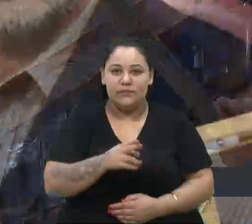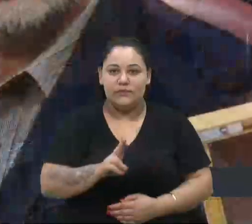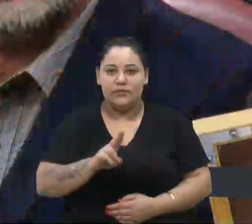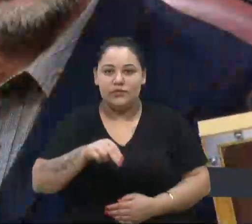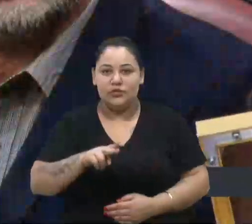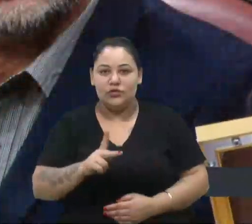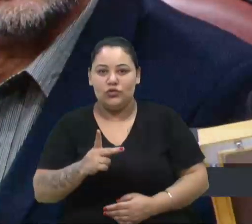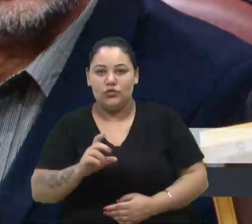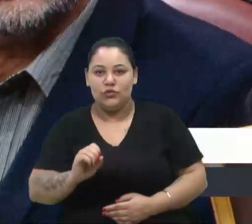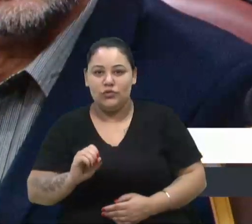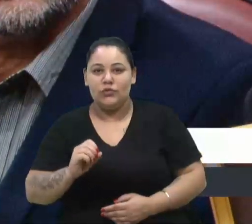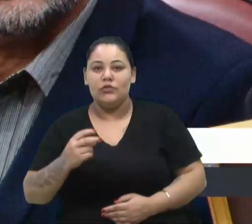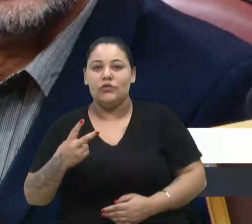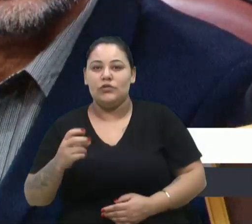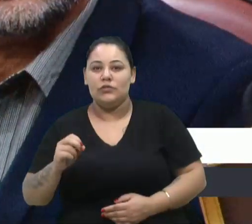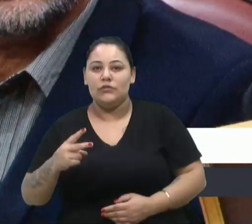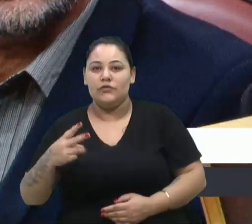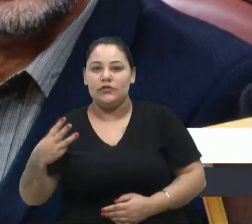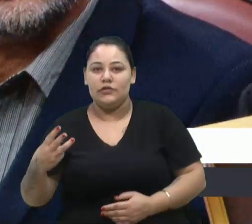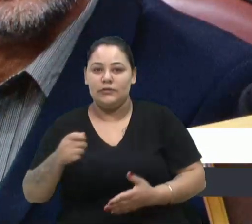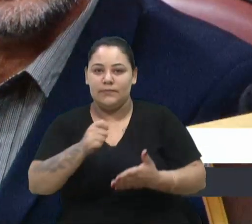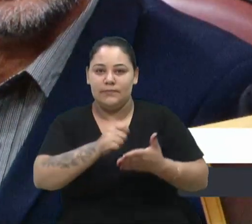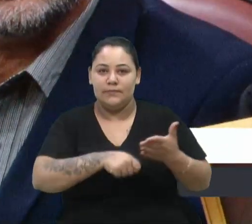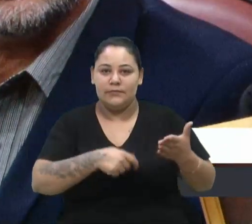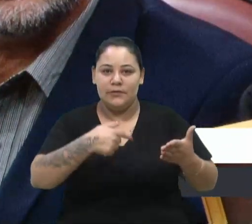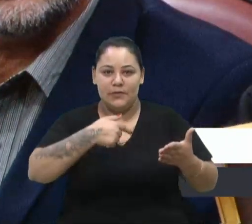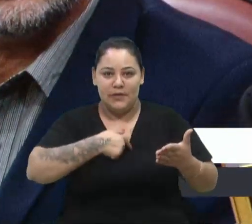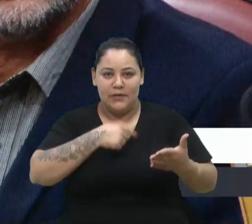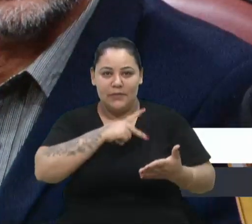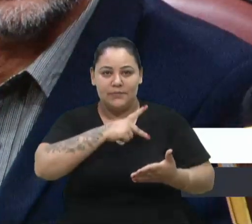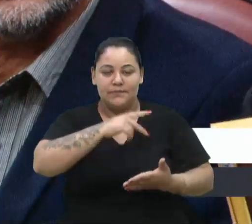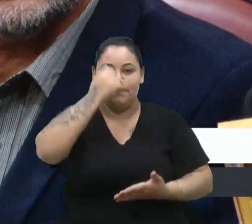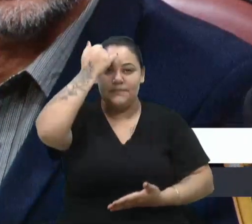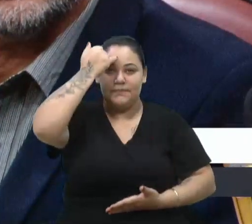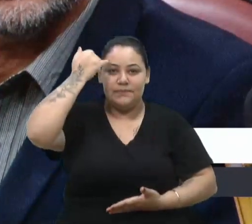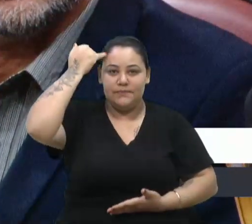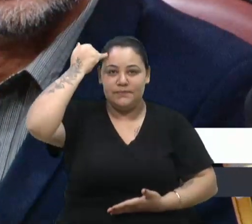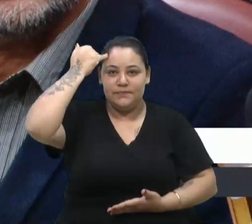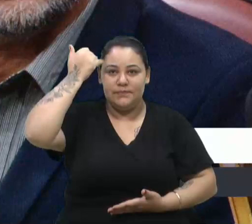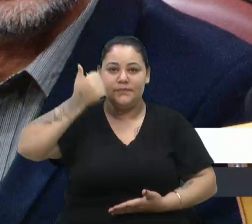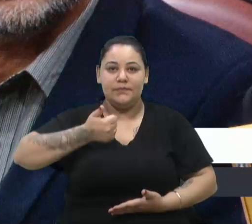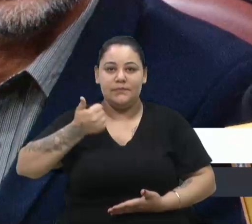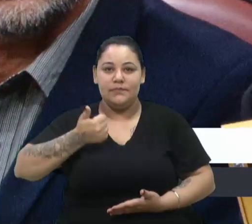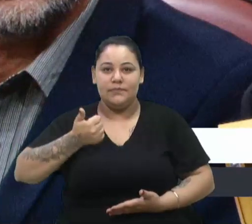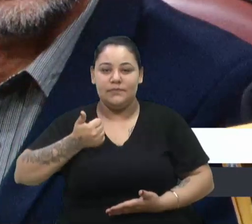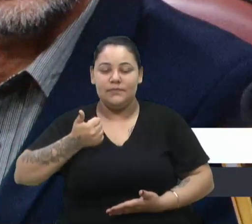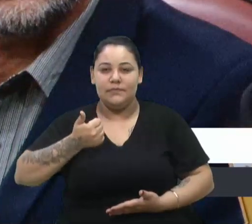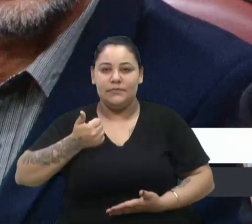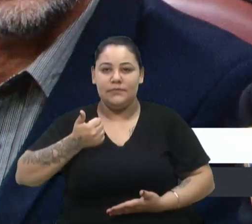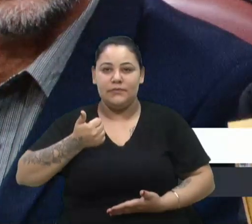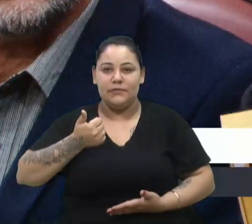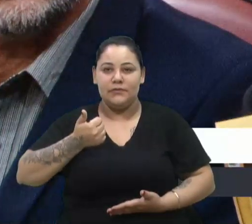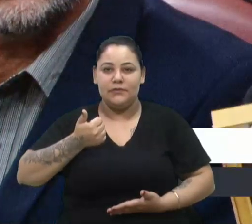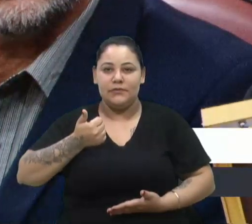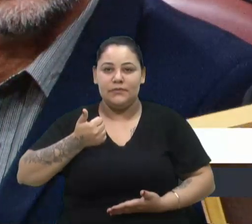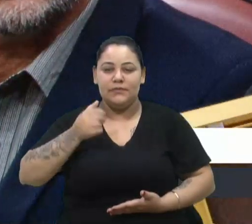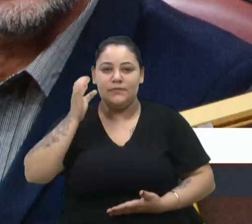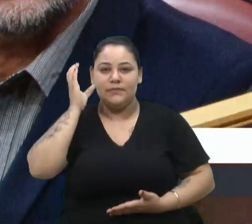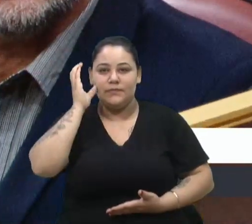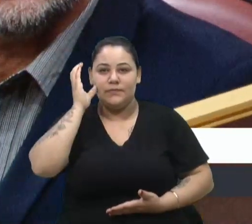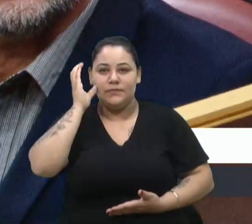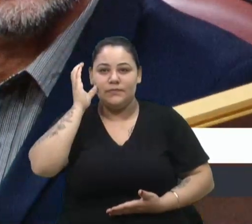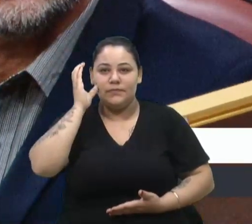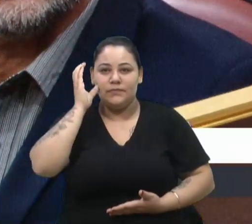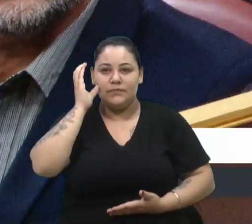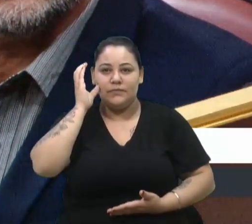2023 assinam este Vereador Presidente José dambroz primeiro vice o Mercadores segundo vice